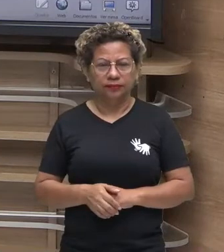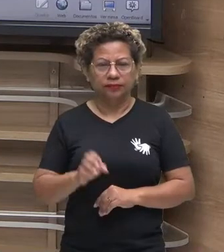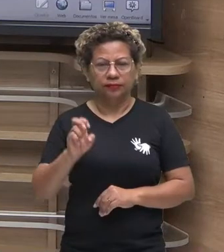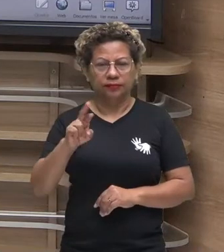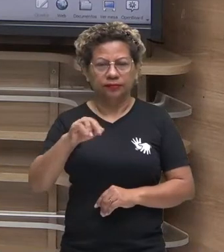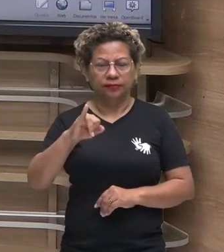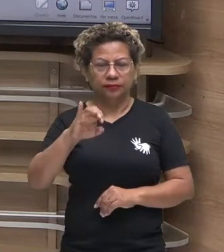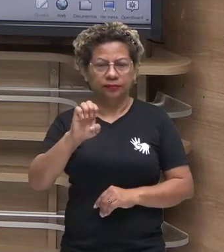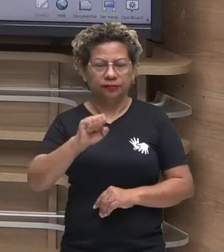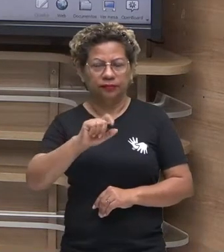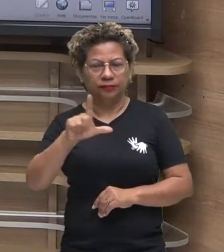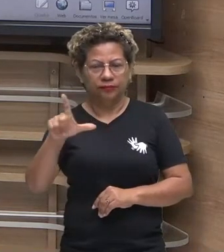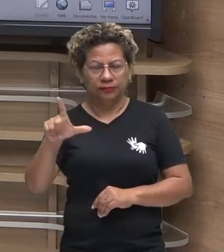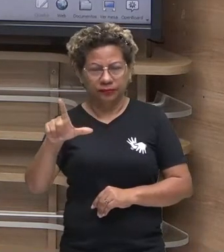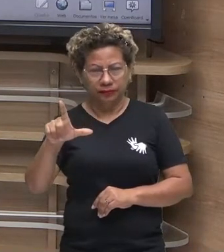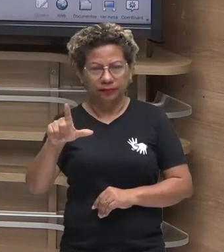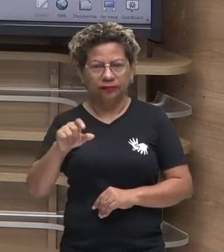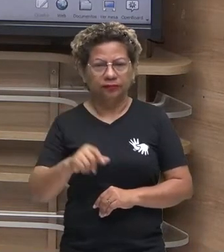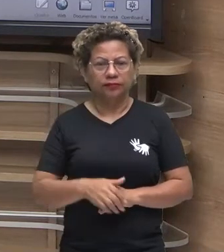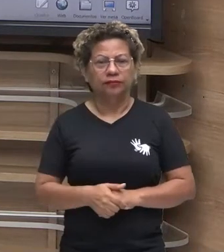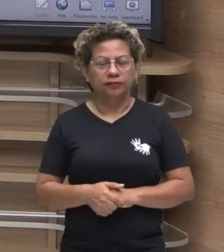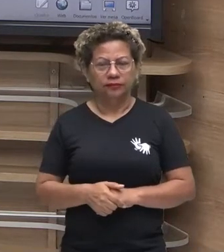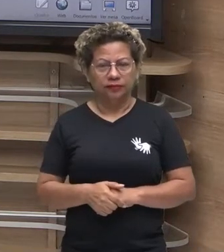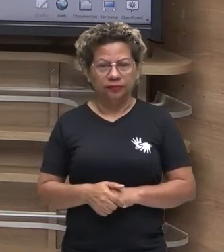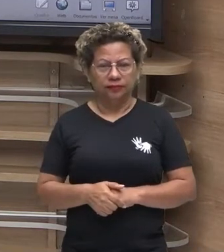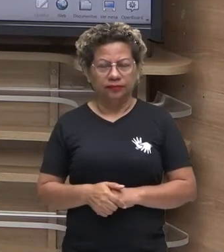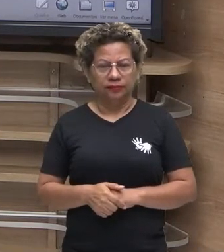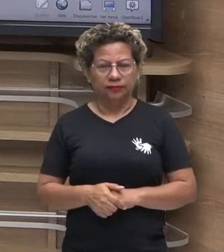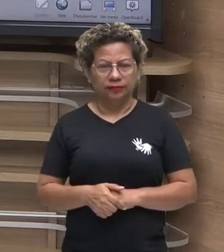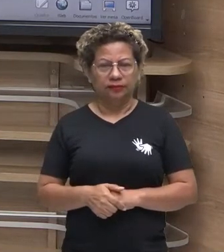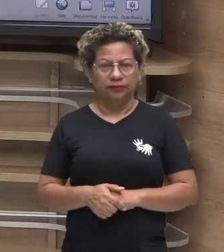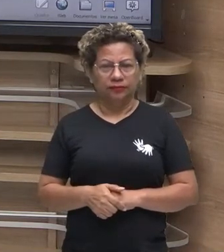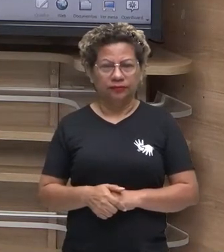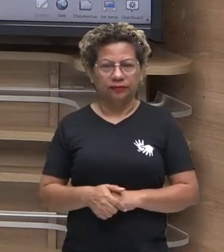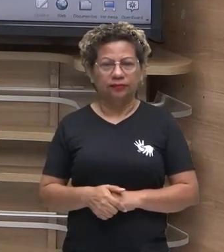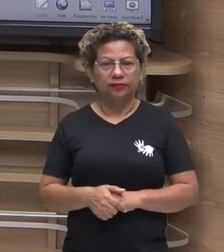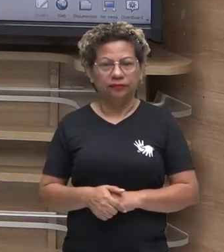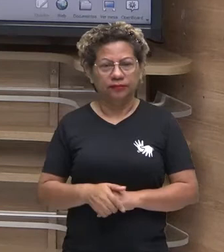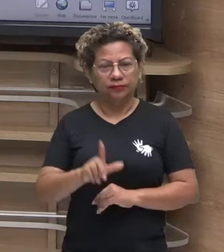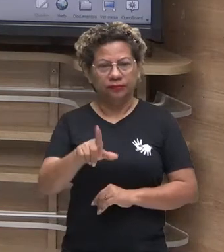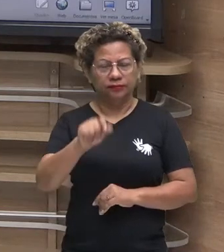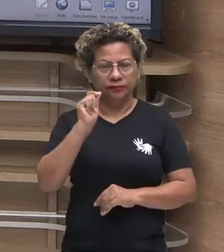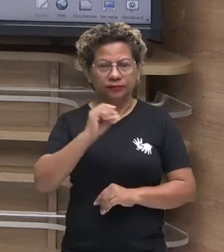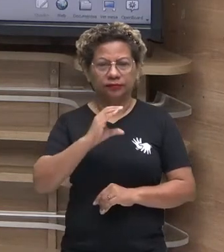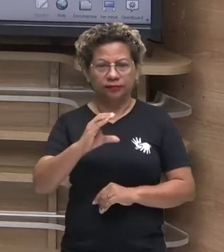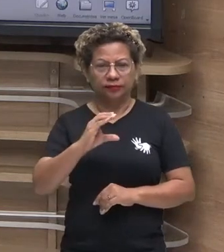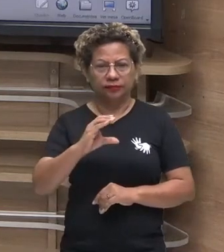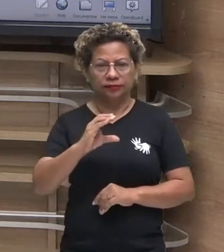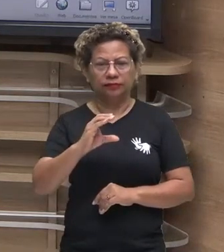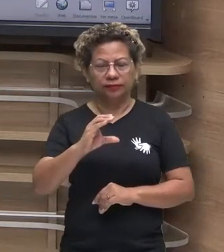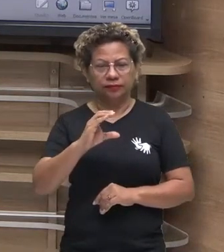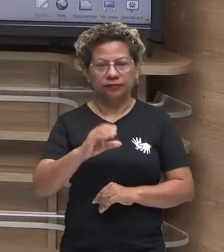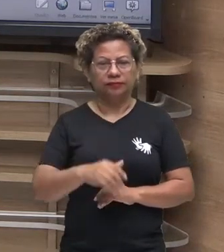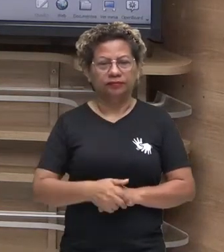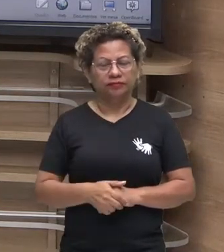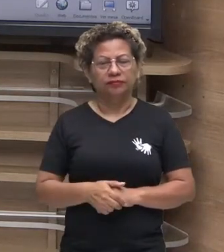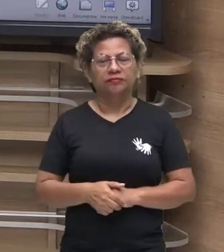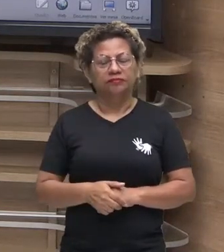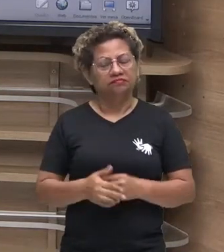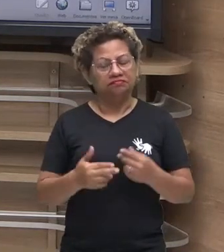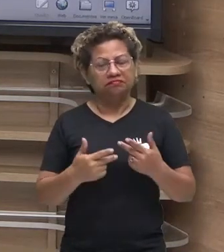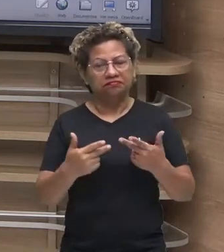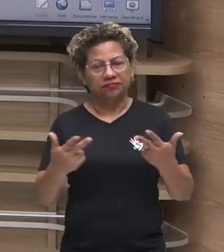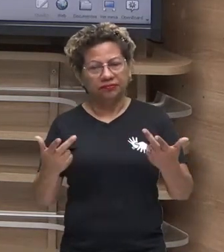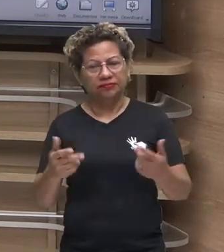ele é da Escola Coronel José Assunção. Ele acha que é a letra C. Um monte de gente foi na A, Uriel foi